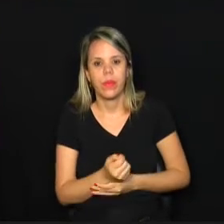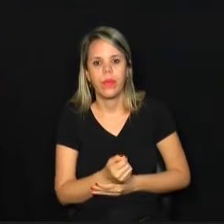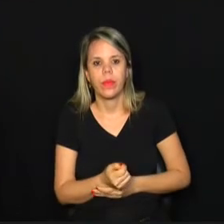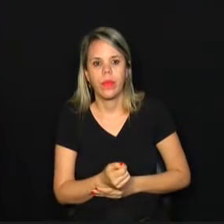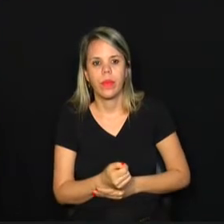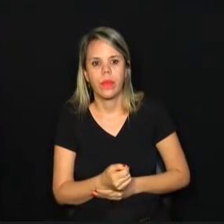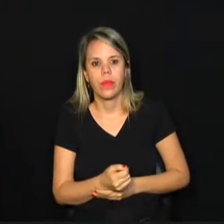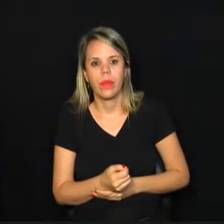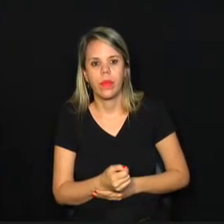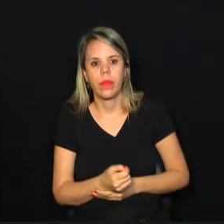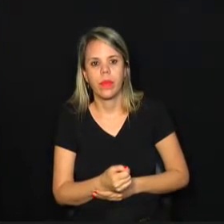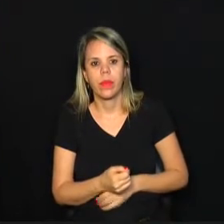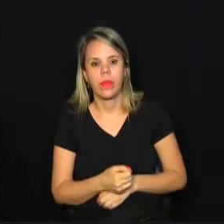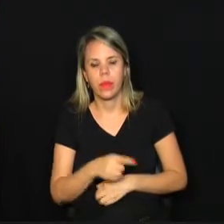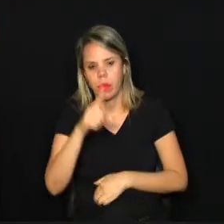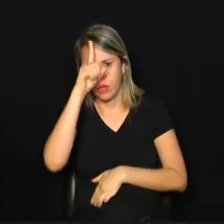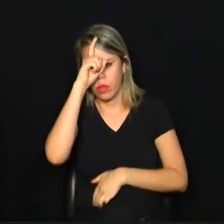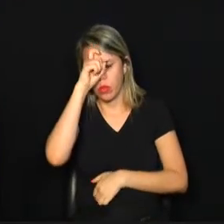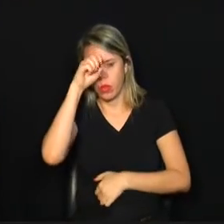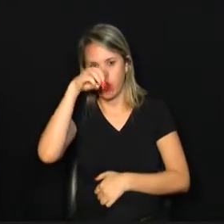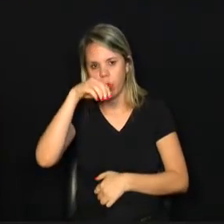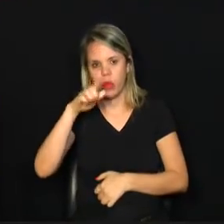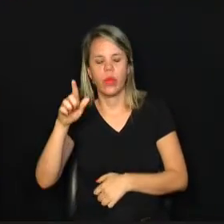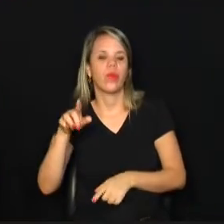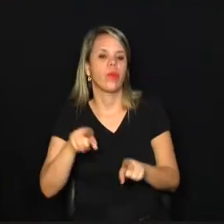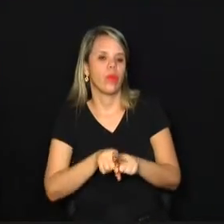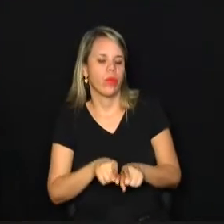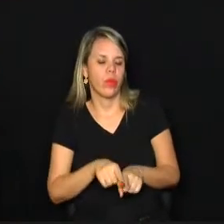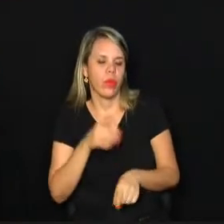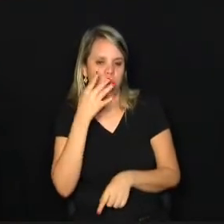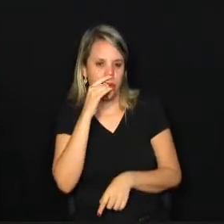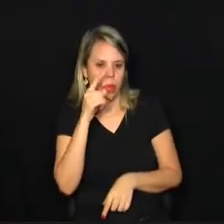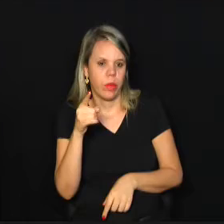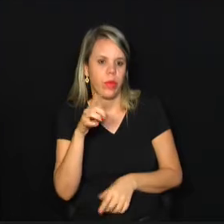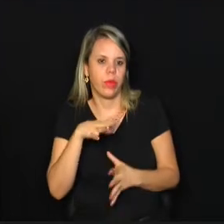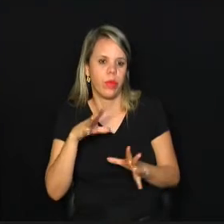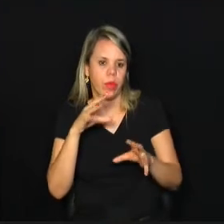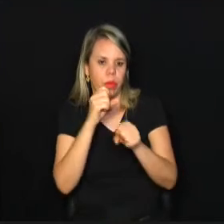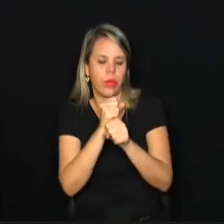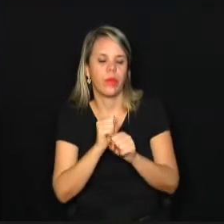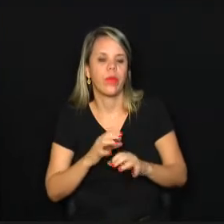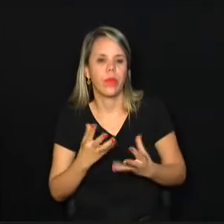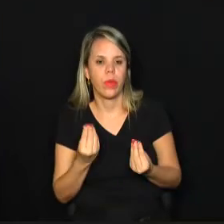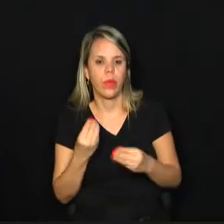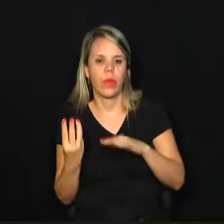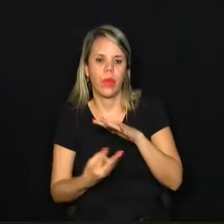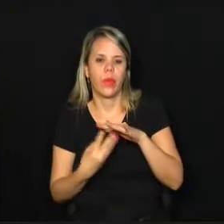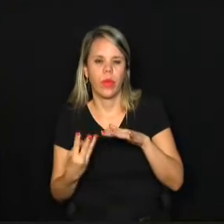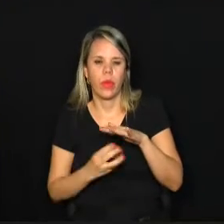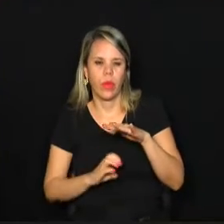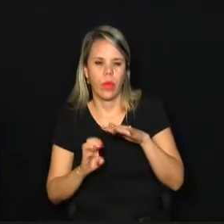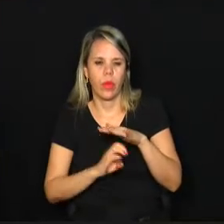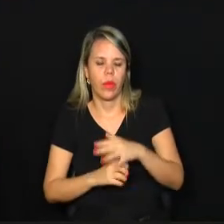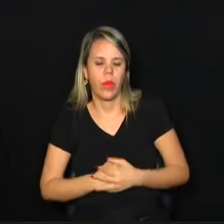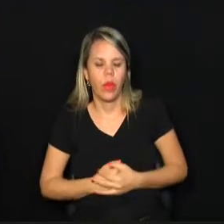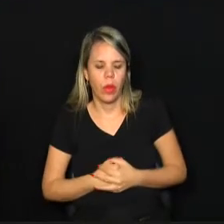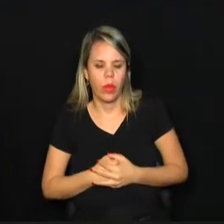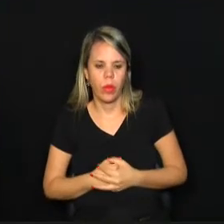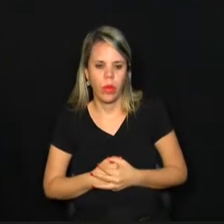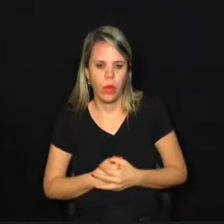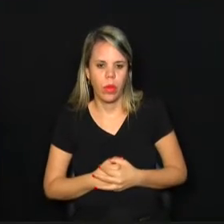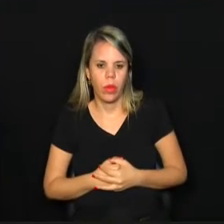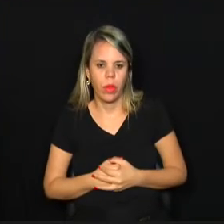lá no hospital e para o conjunto da rede Mário Gatti. Então, muita terceirização.